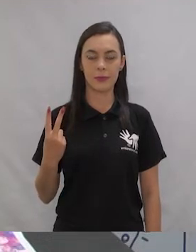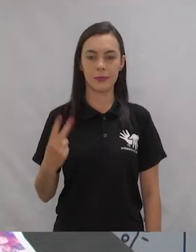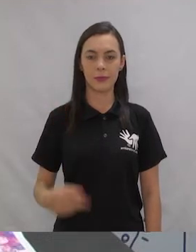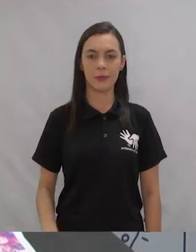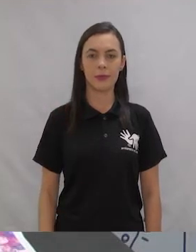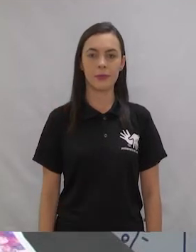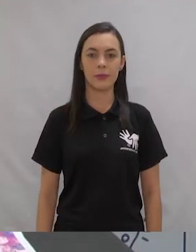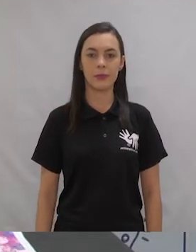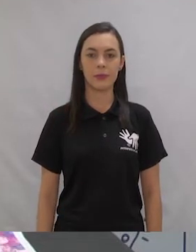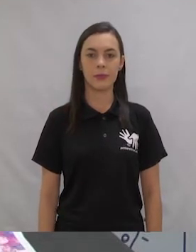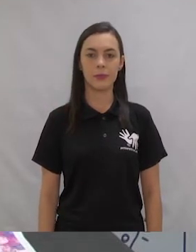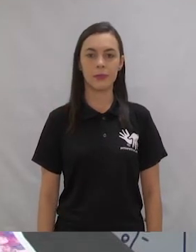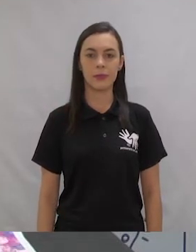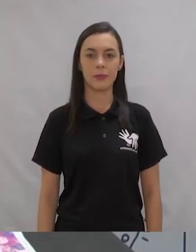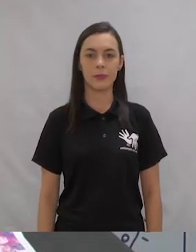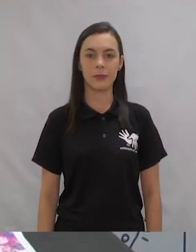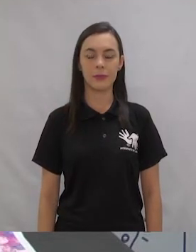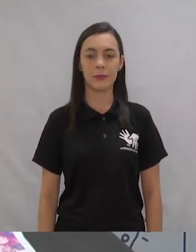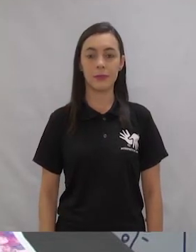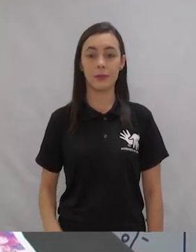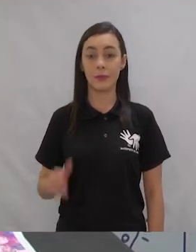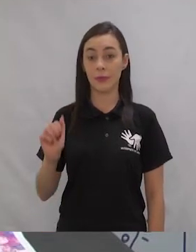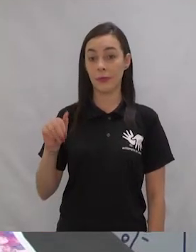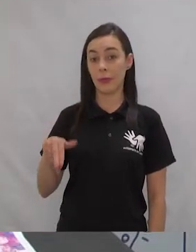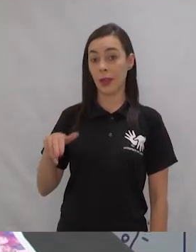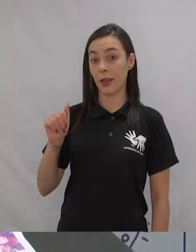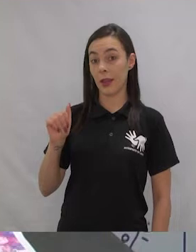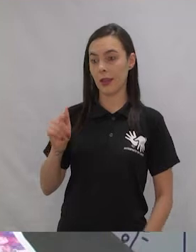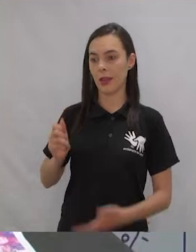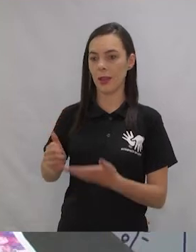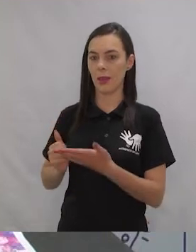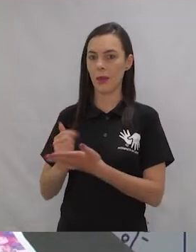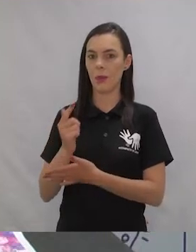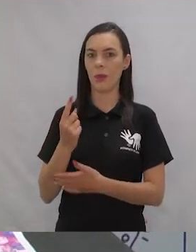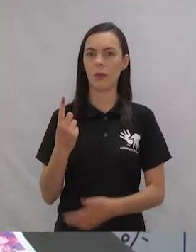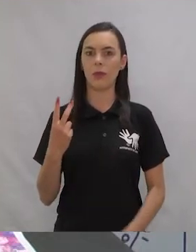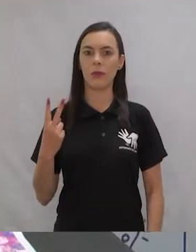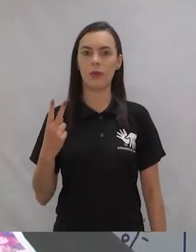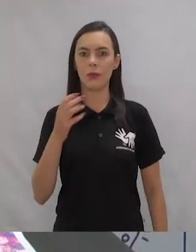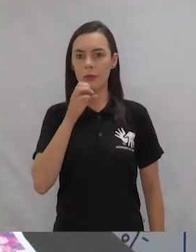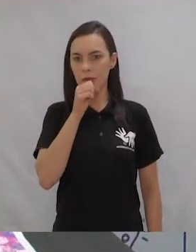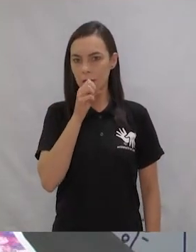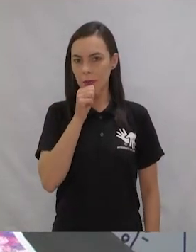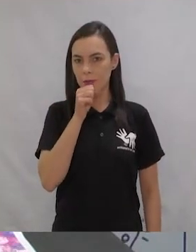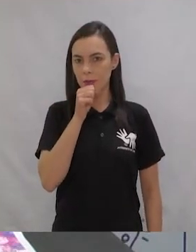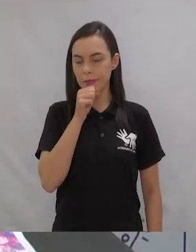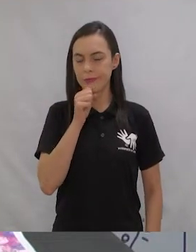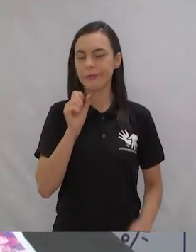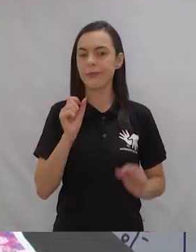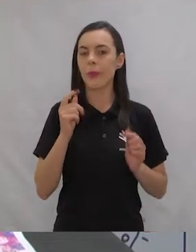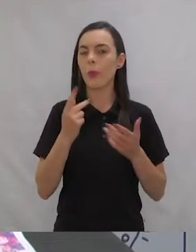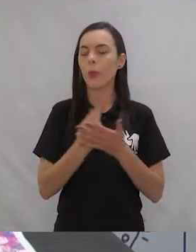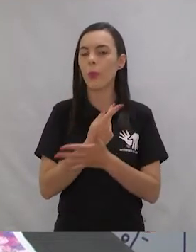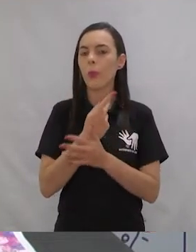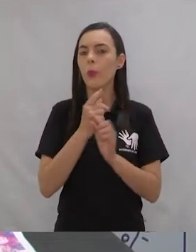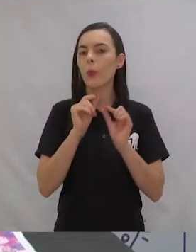1, 2, 3, 4, 5, 6, 7, 8, 9, 10, 11, 12. Ana comprou 12 laranjas. O que foi que aconteceu?